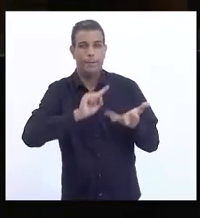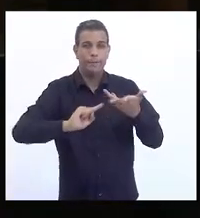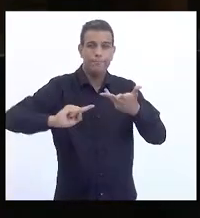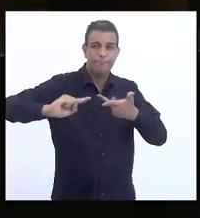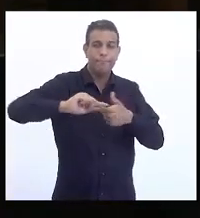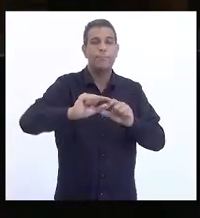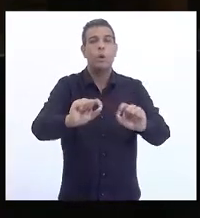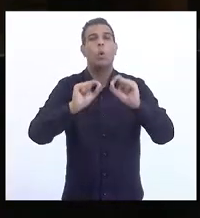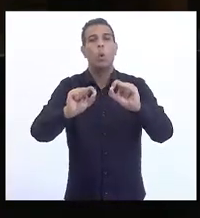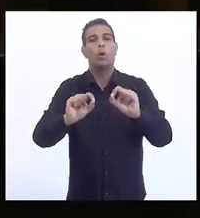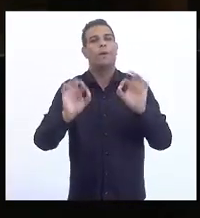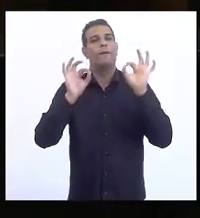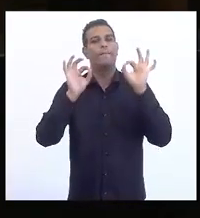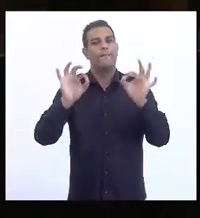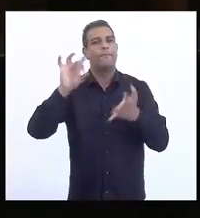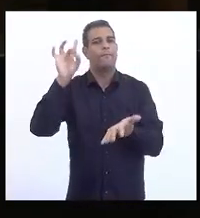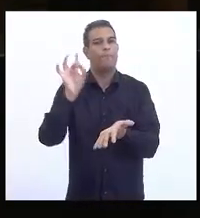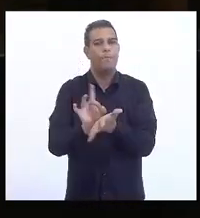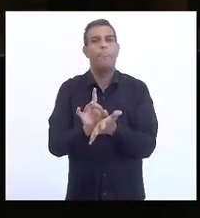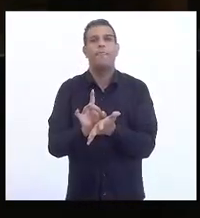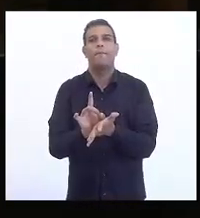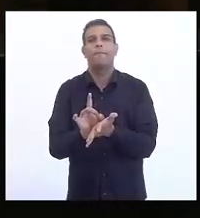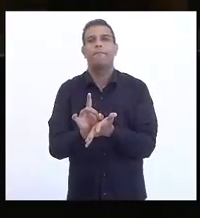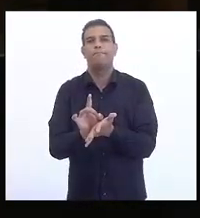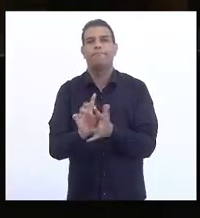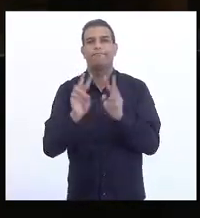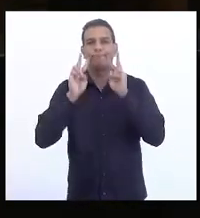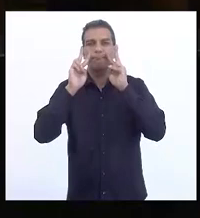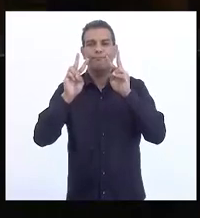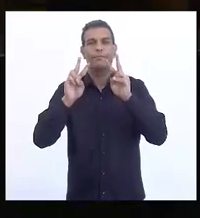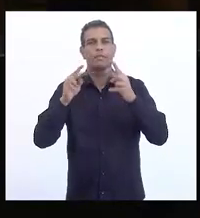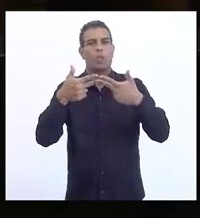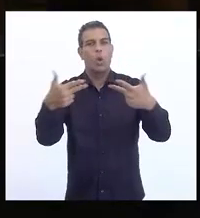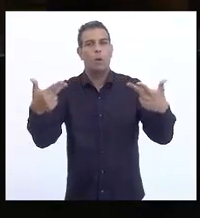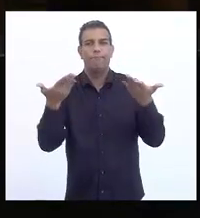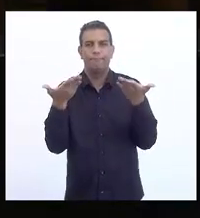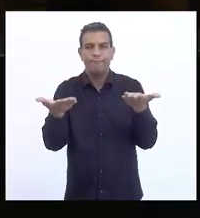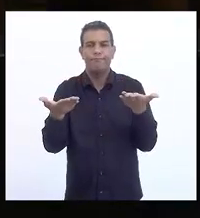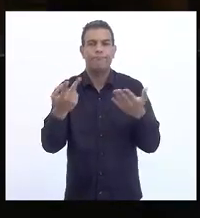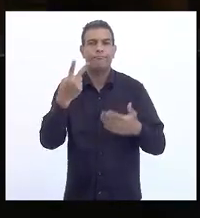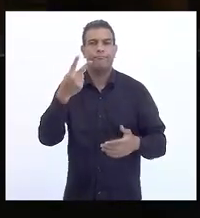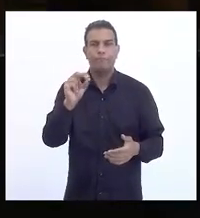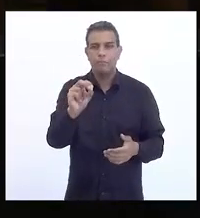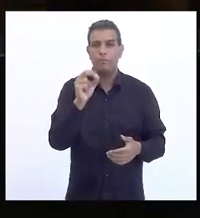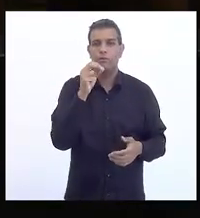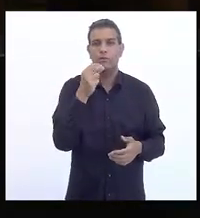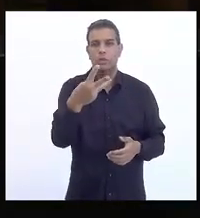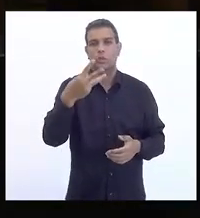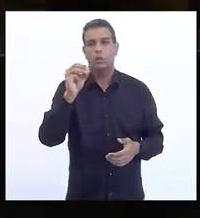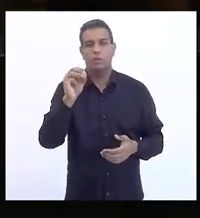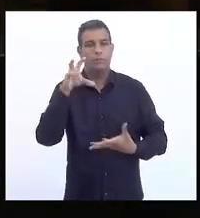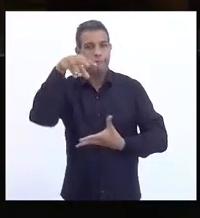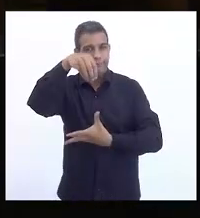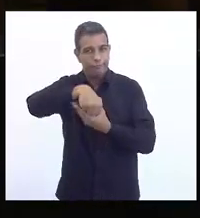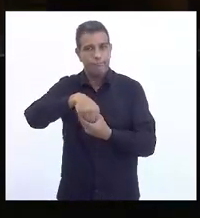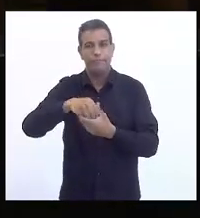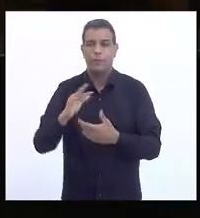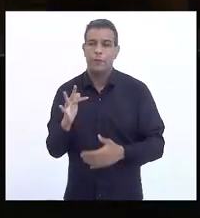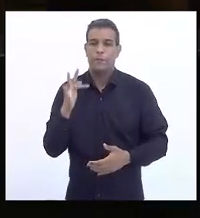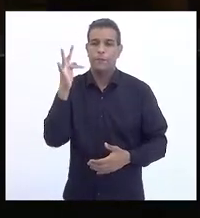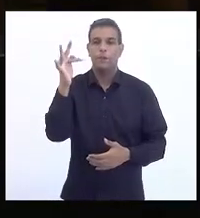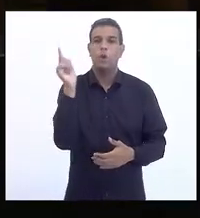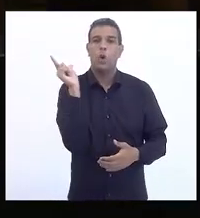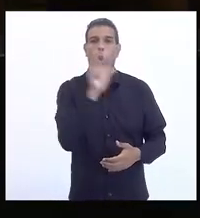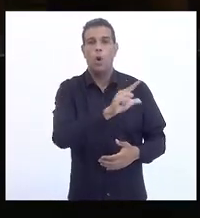será, evidentemente, um estoque de dívida. Para 2030, a previsão